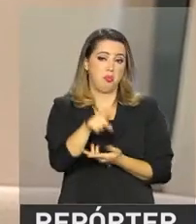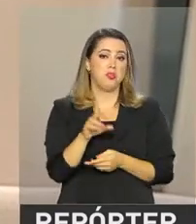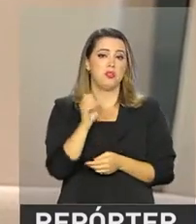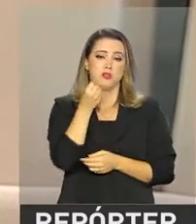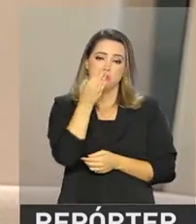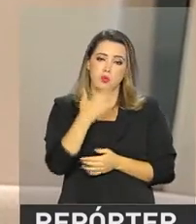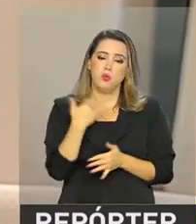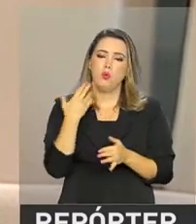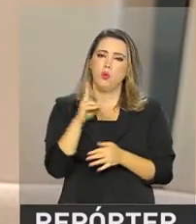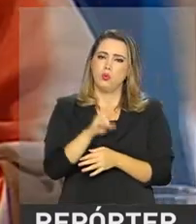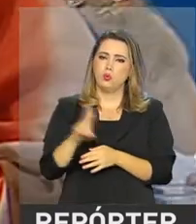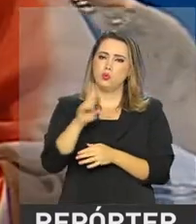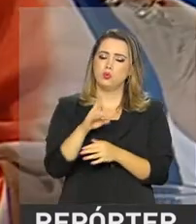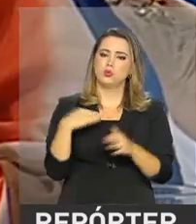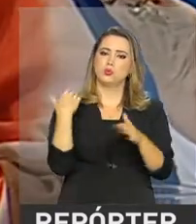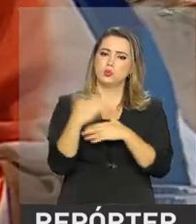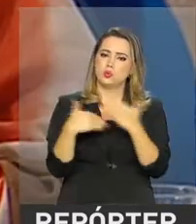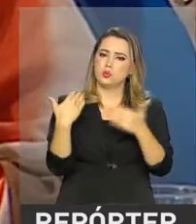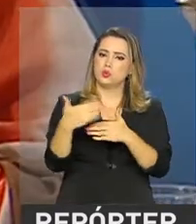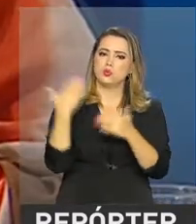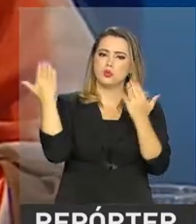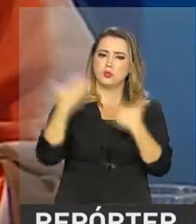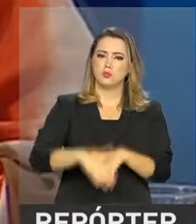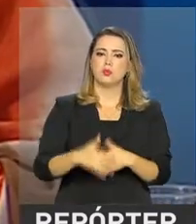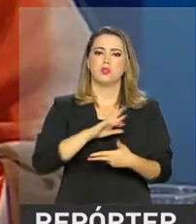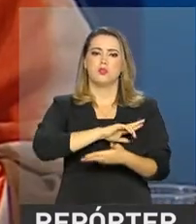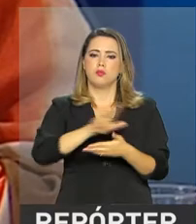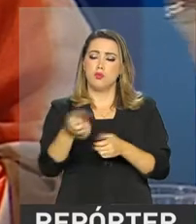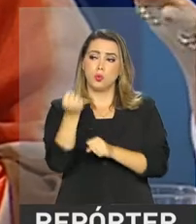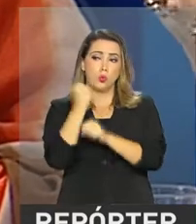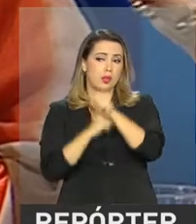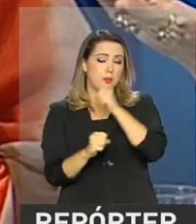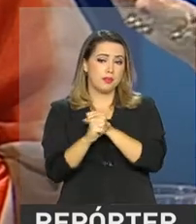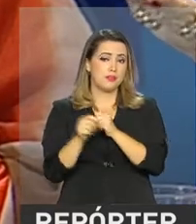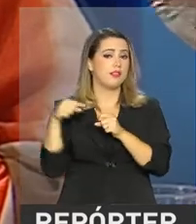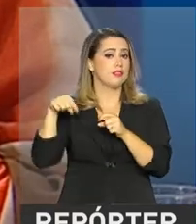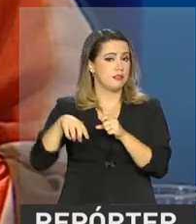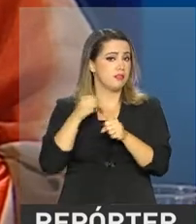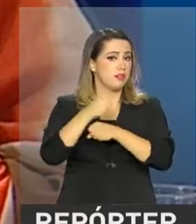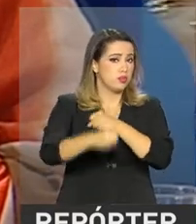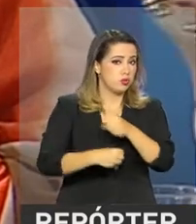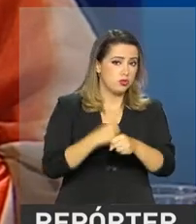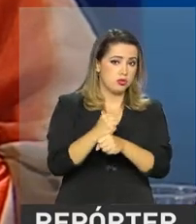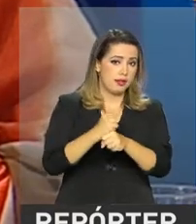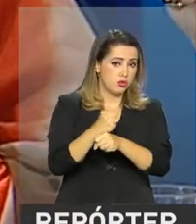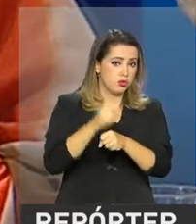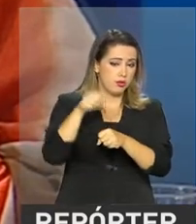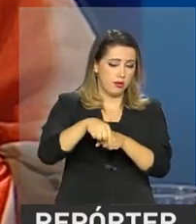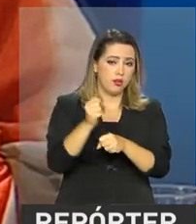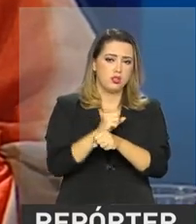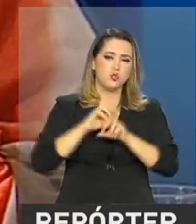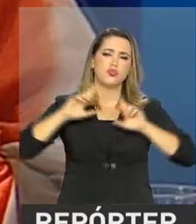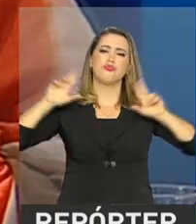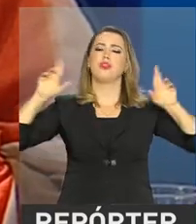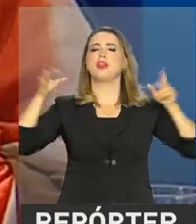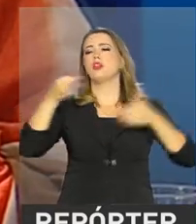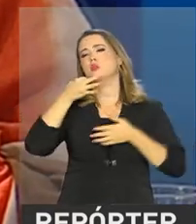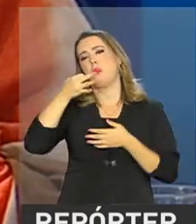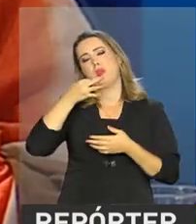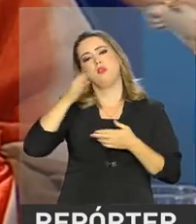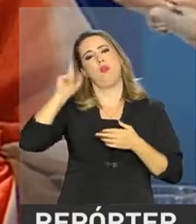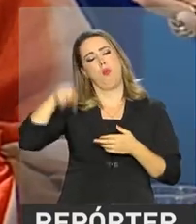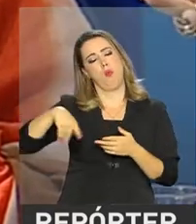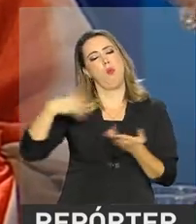de avaliação tão amplo como foi a prova, tanto do ano passado como a desse ano, vai ter uma divergência de opinião muito grande. Eu acho